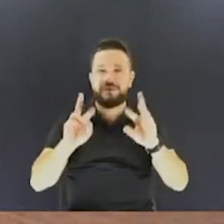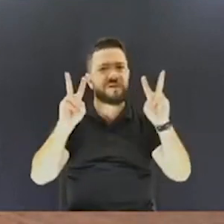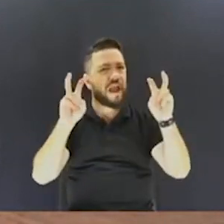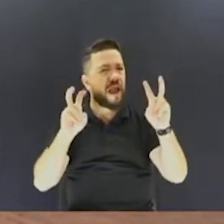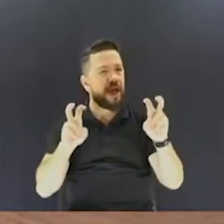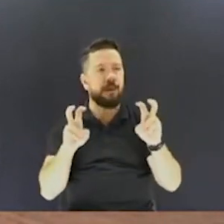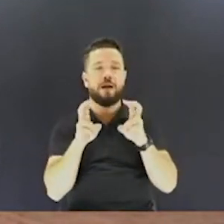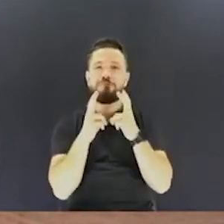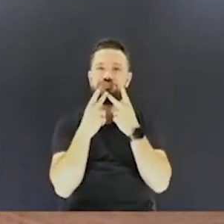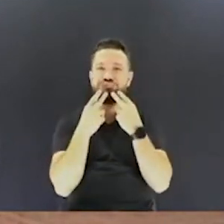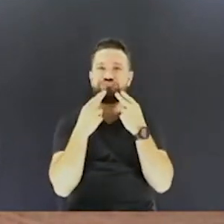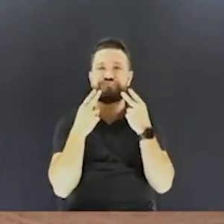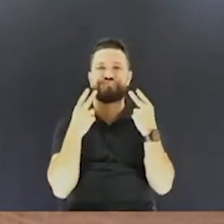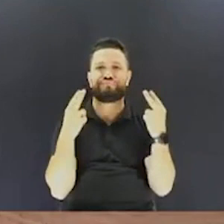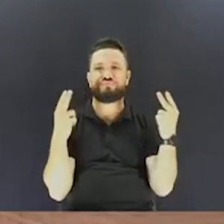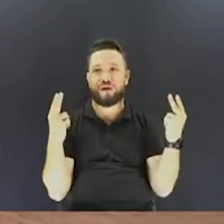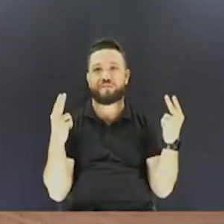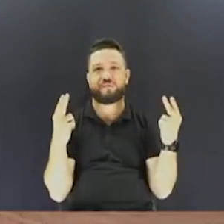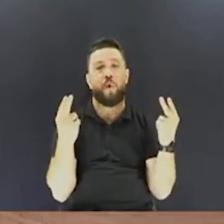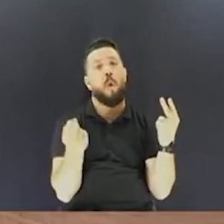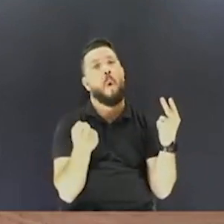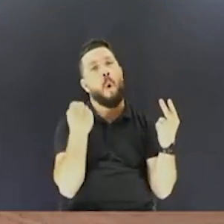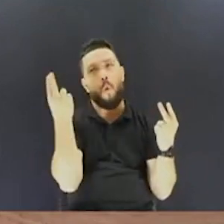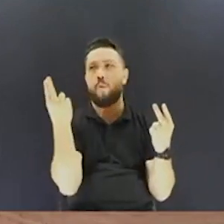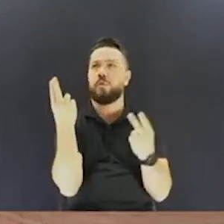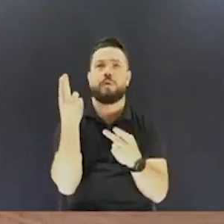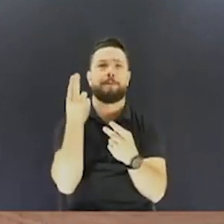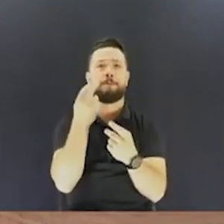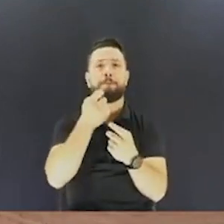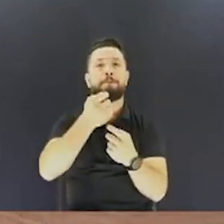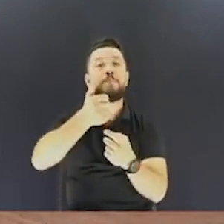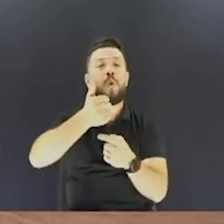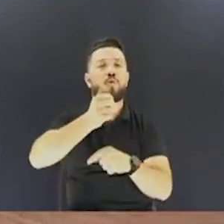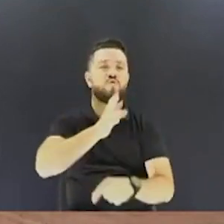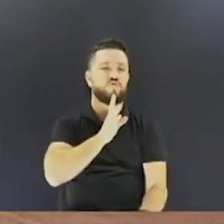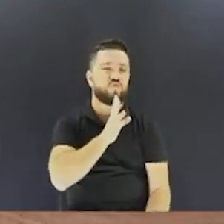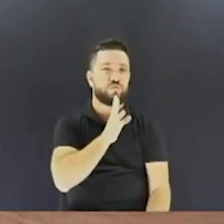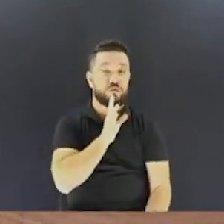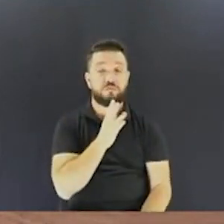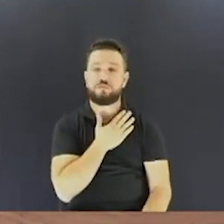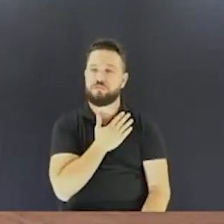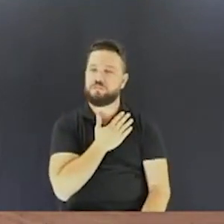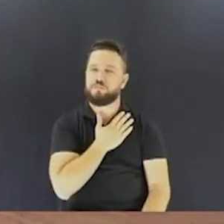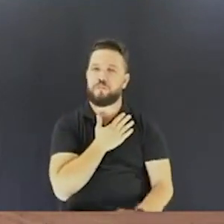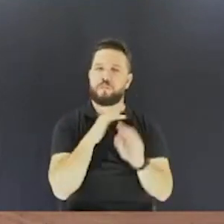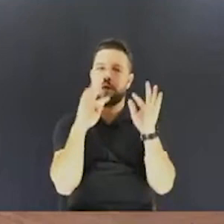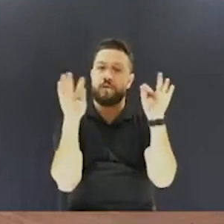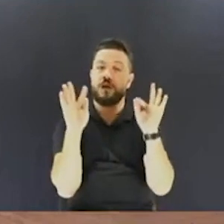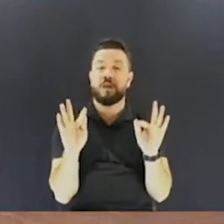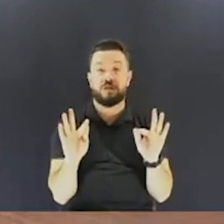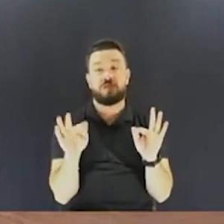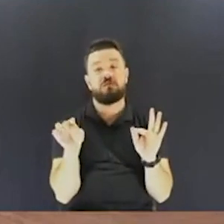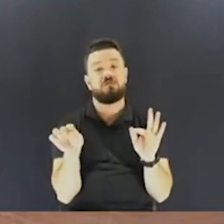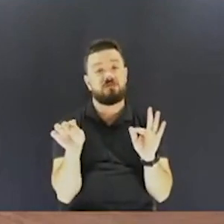ainda pouco conhecidos, ou melhor dizendo. Então, eu fico muito feliz. É uma doença que